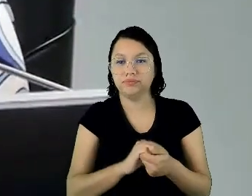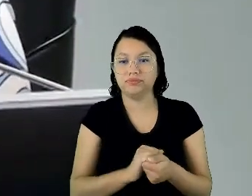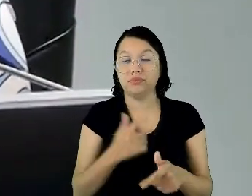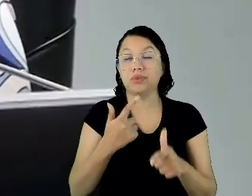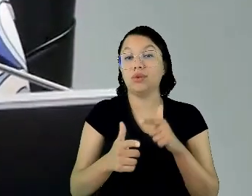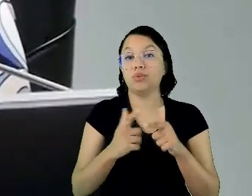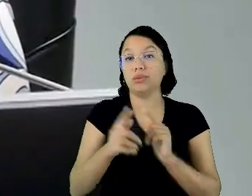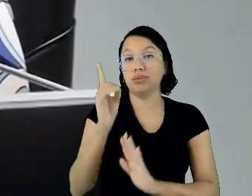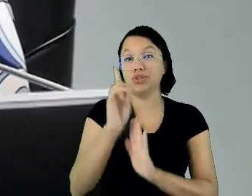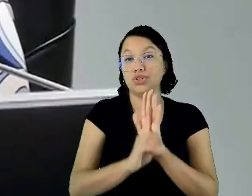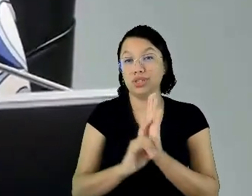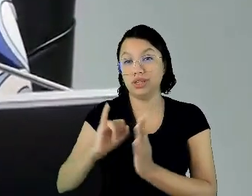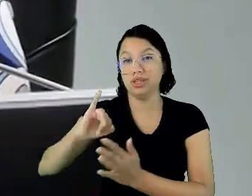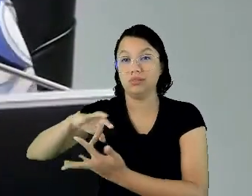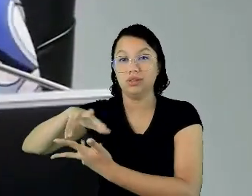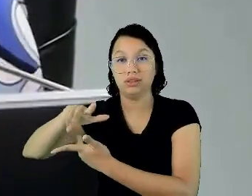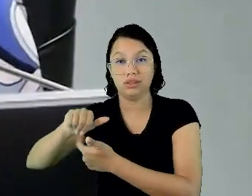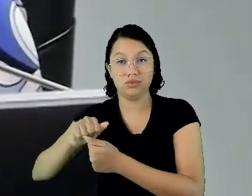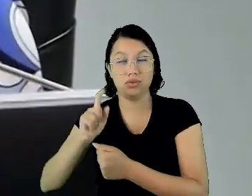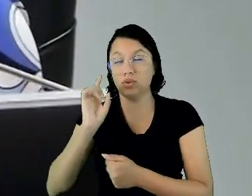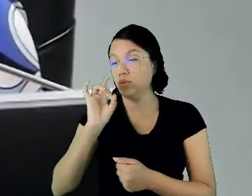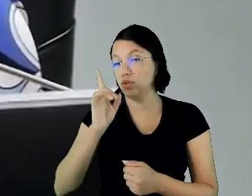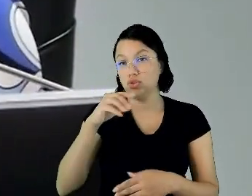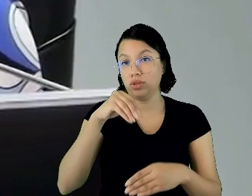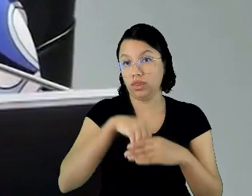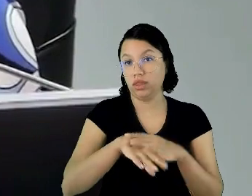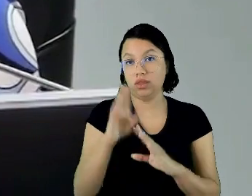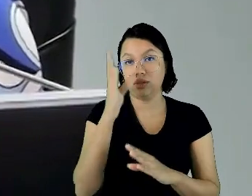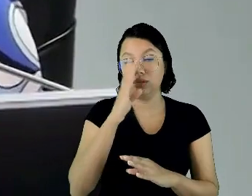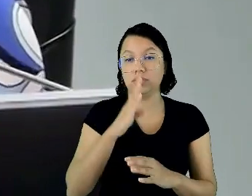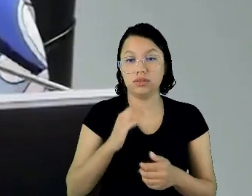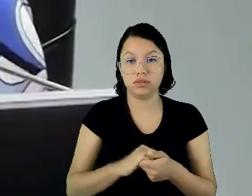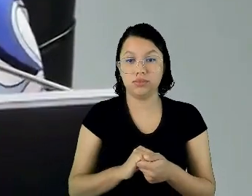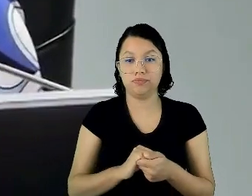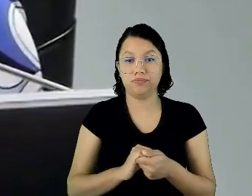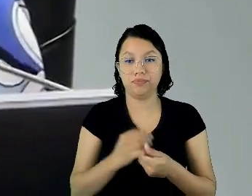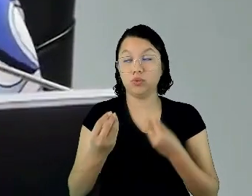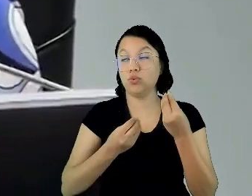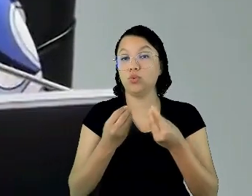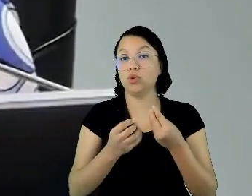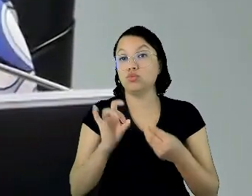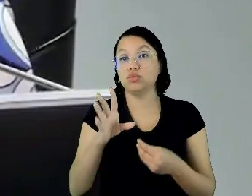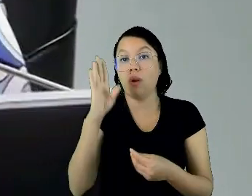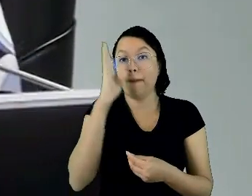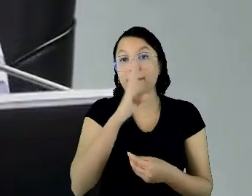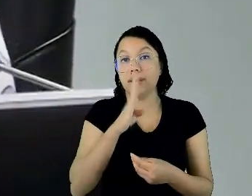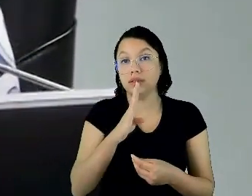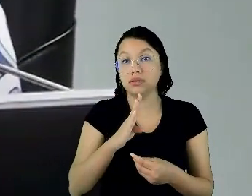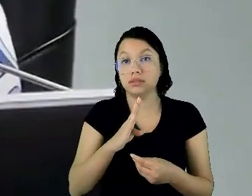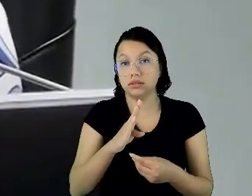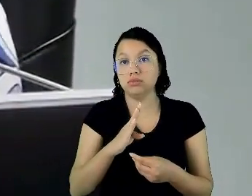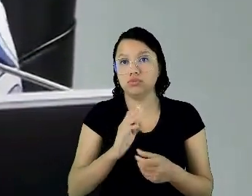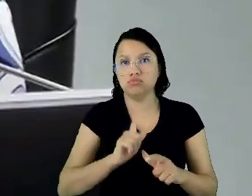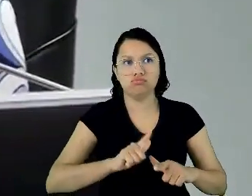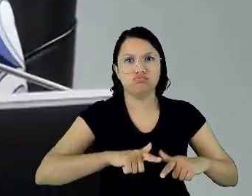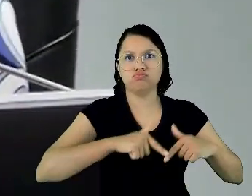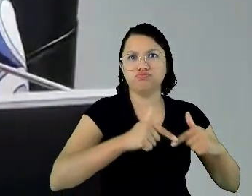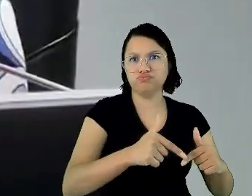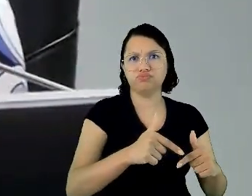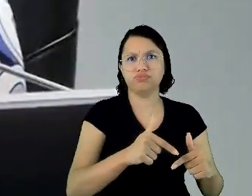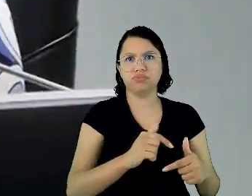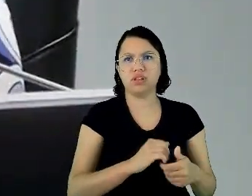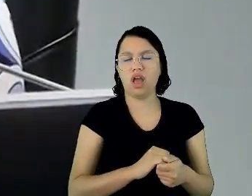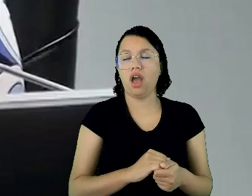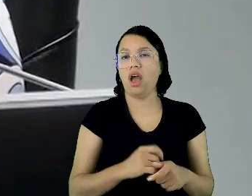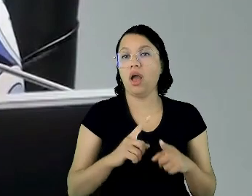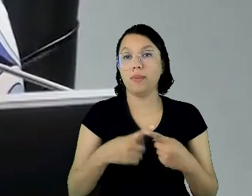oportunidade de conversar com o senador Nelsinho, não adianta só o Brasil combater do lado de cá, tem que se exigir que se combata dos dois lados da fronteira, né?